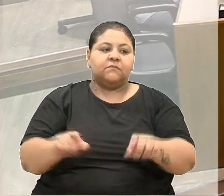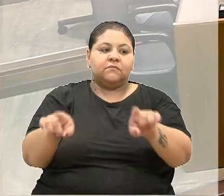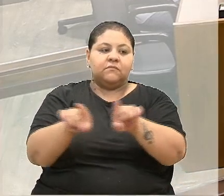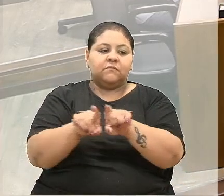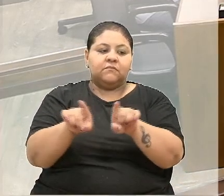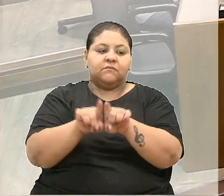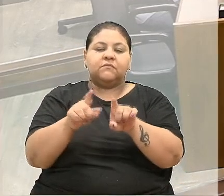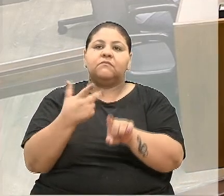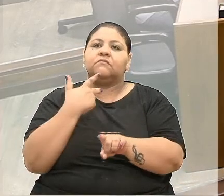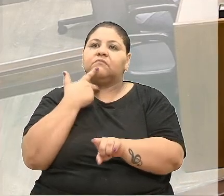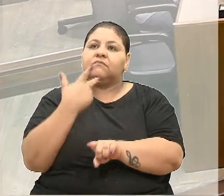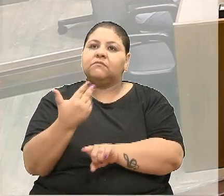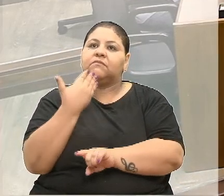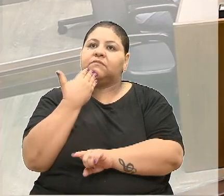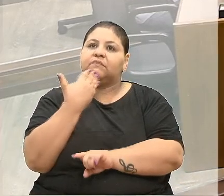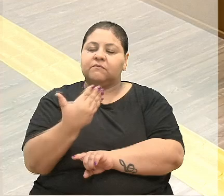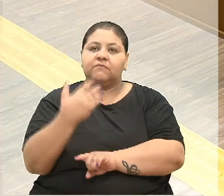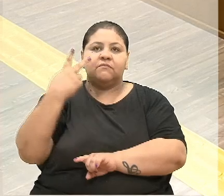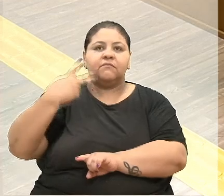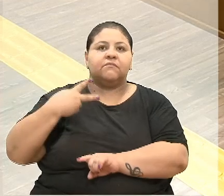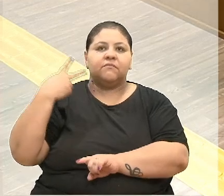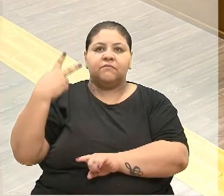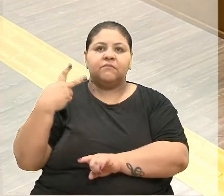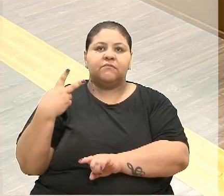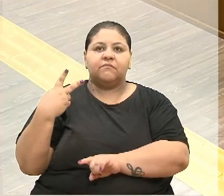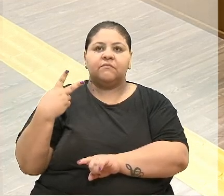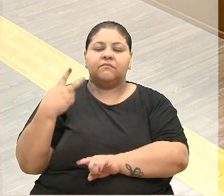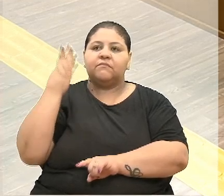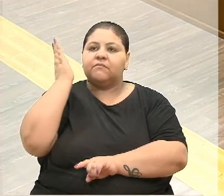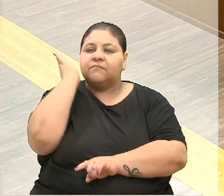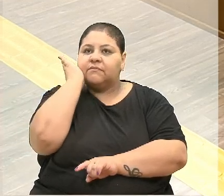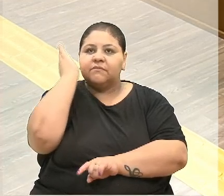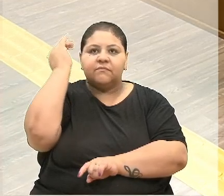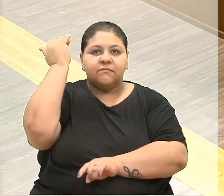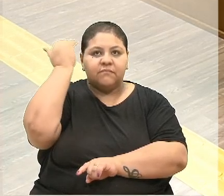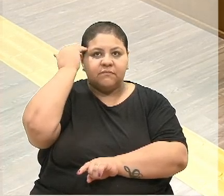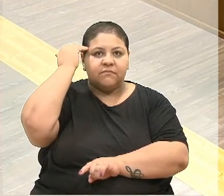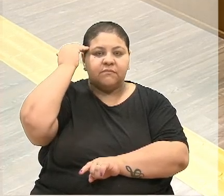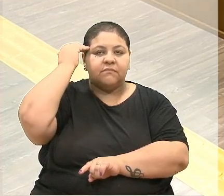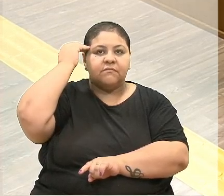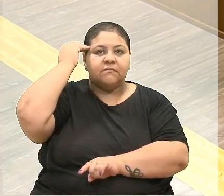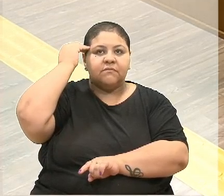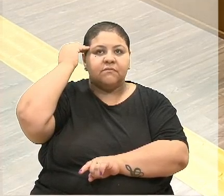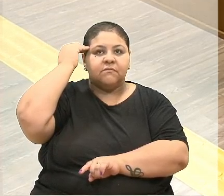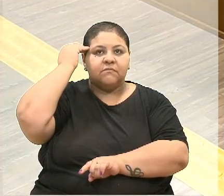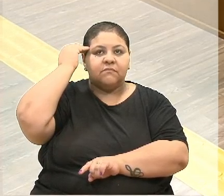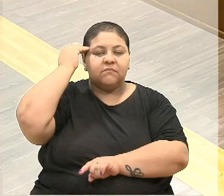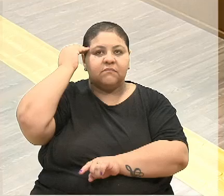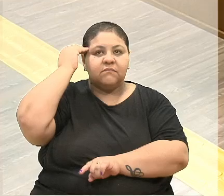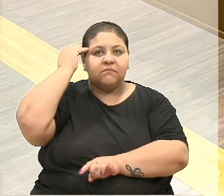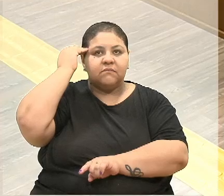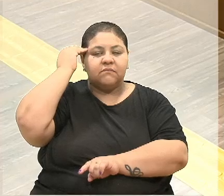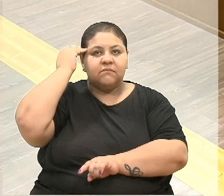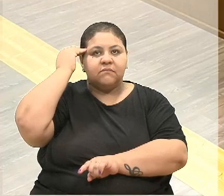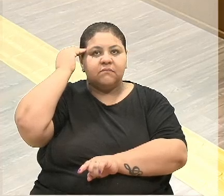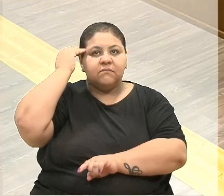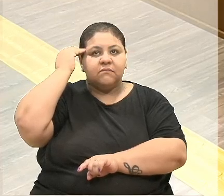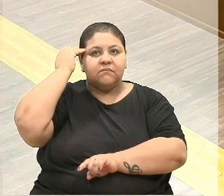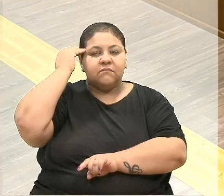de me manifestar, então peço ao vereador Felipe Gremelmaier que assuma a presidência por alguns